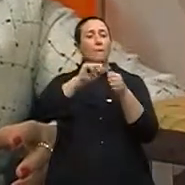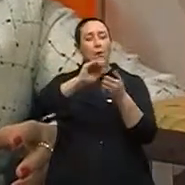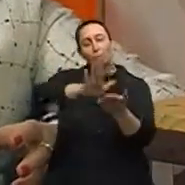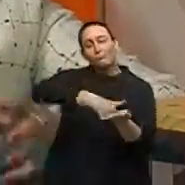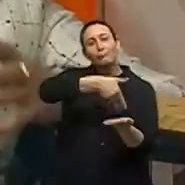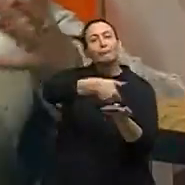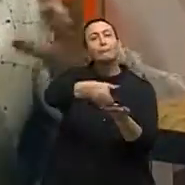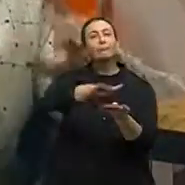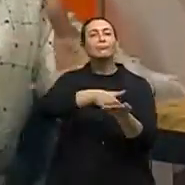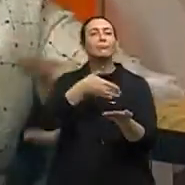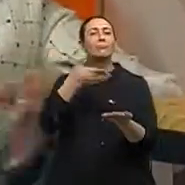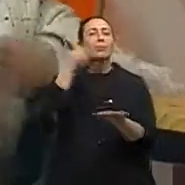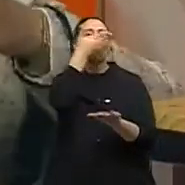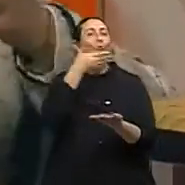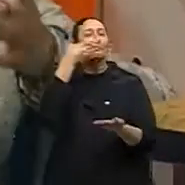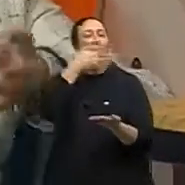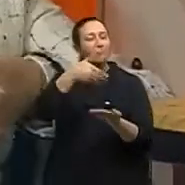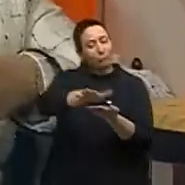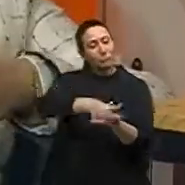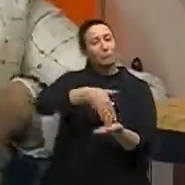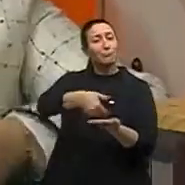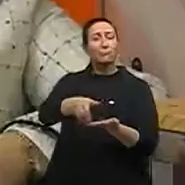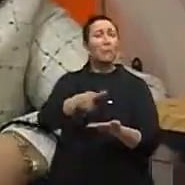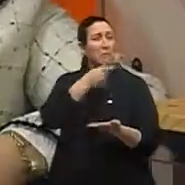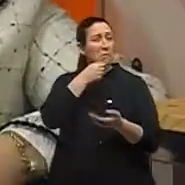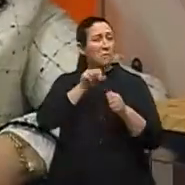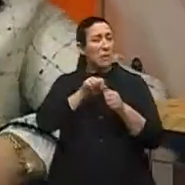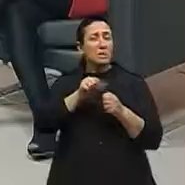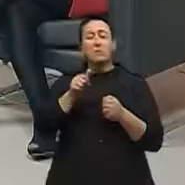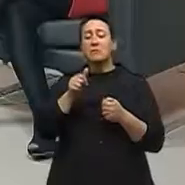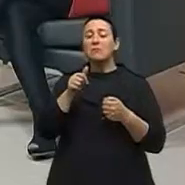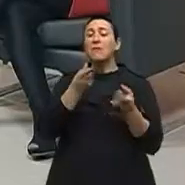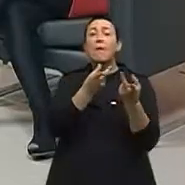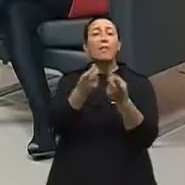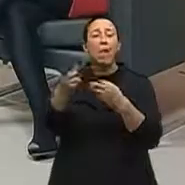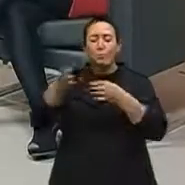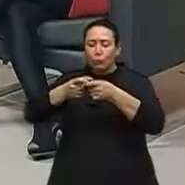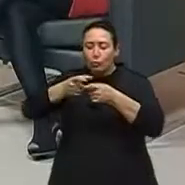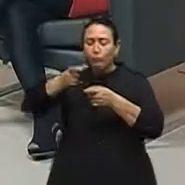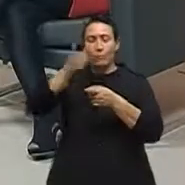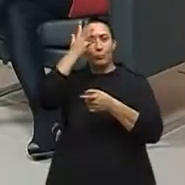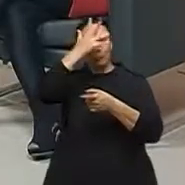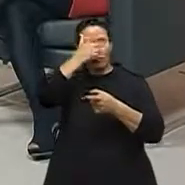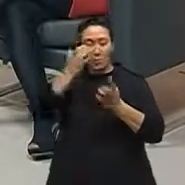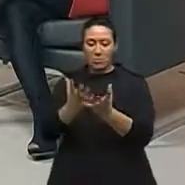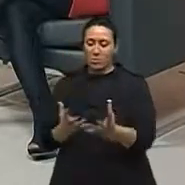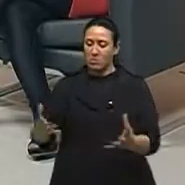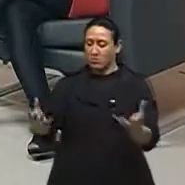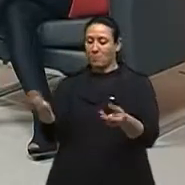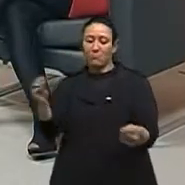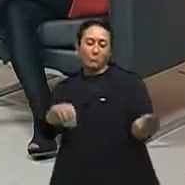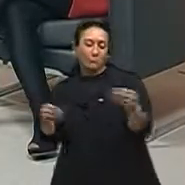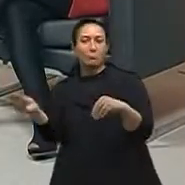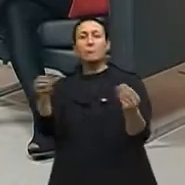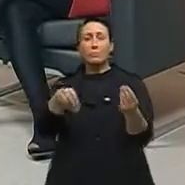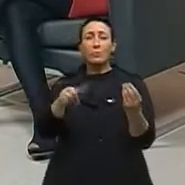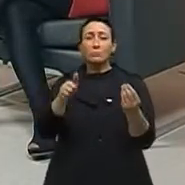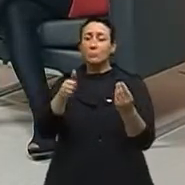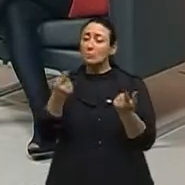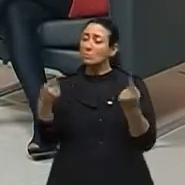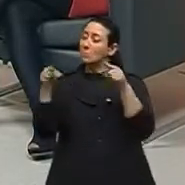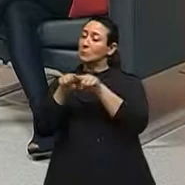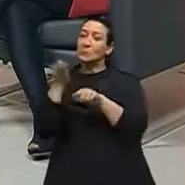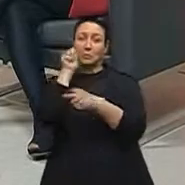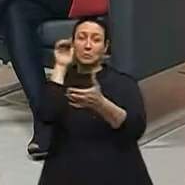aquelas geleias eles davam de presente faziam bonitinho os cestinhos tal e com o tempo eles foram ele com parceria com a